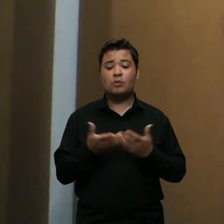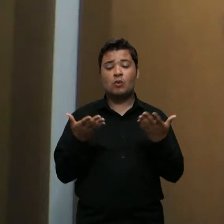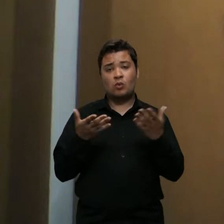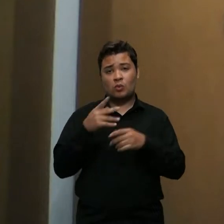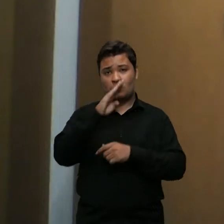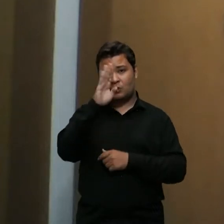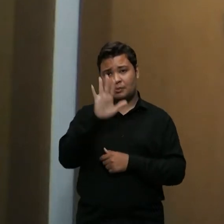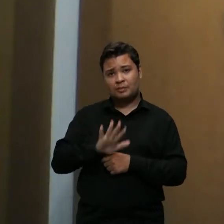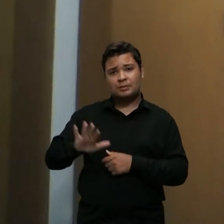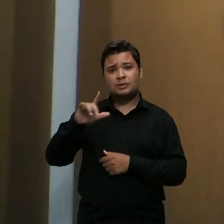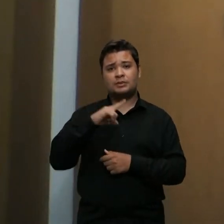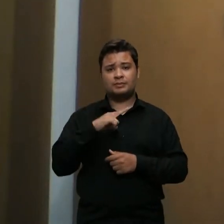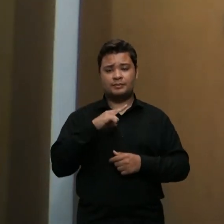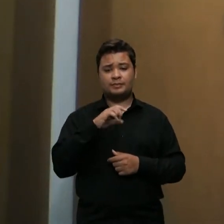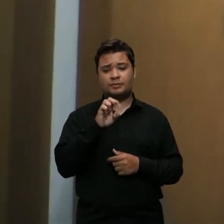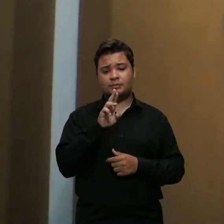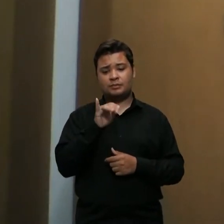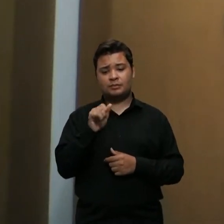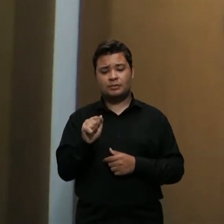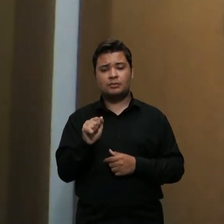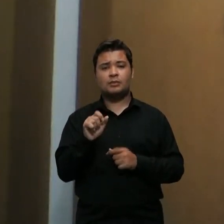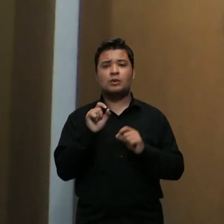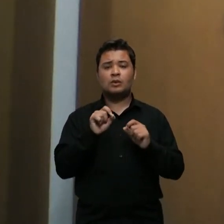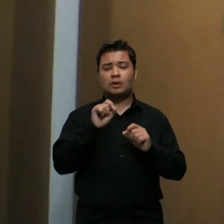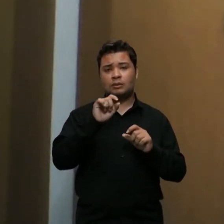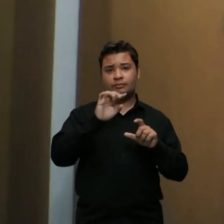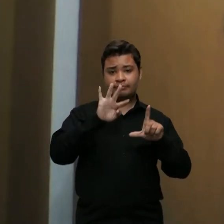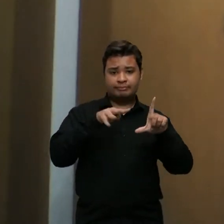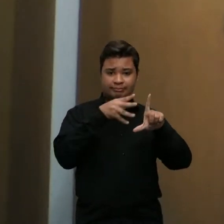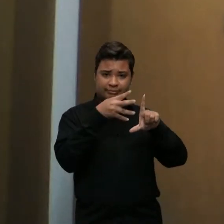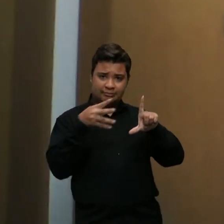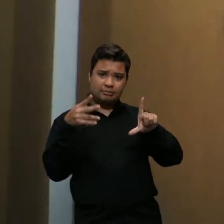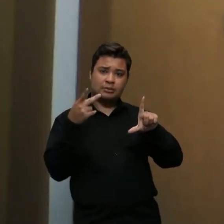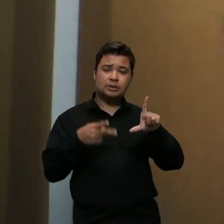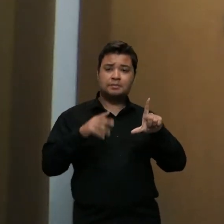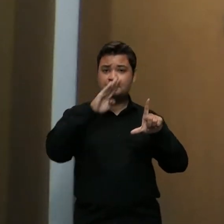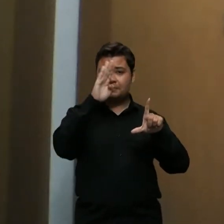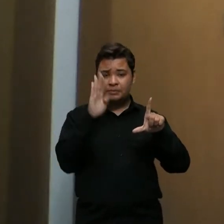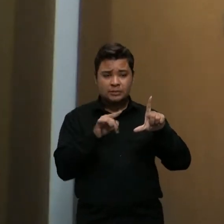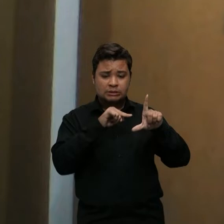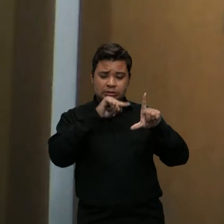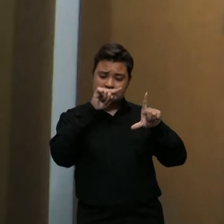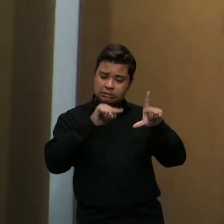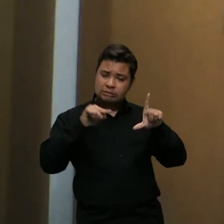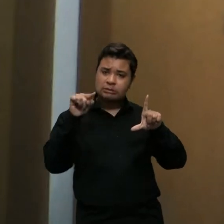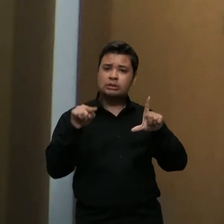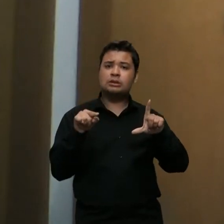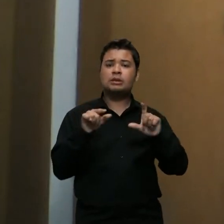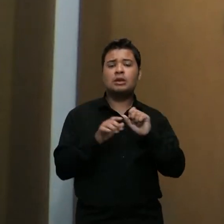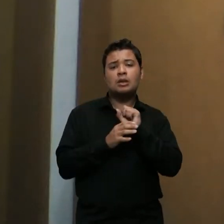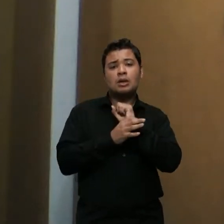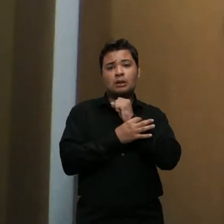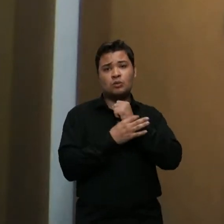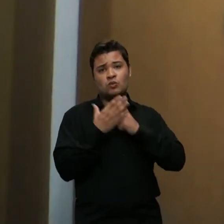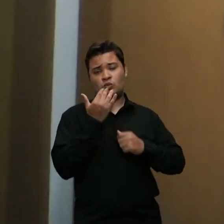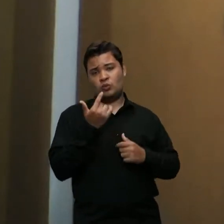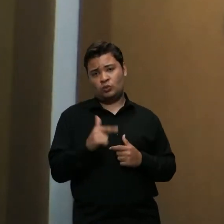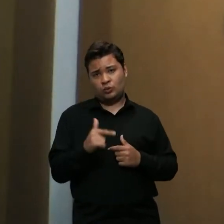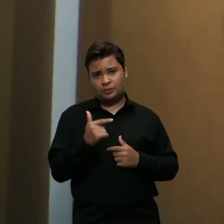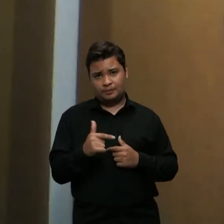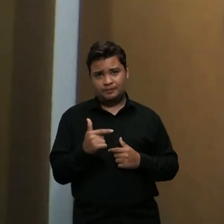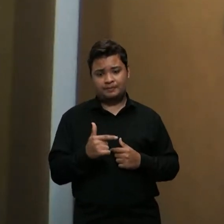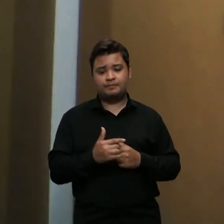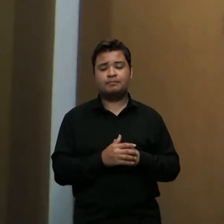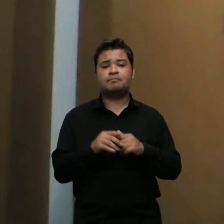principalmente a EBIA, que é uma escala brasileira de insegurança alimentar, inclusive uma escala utilizada por outras